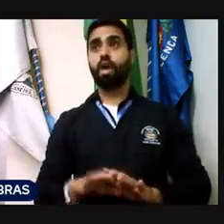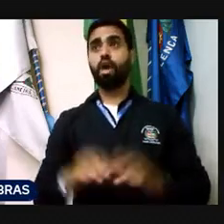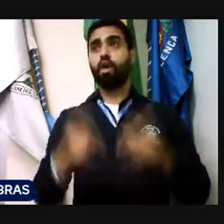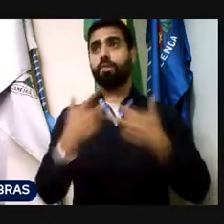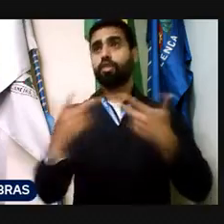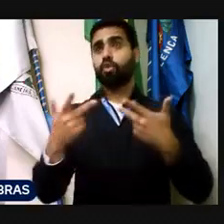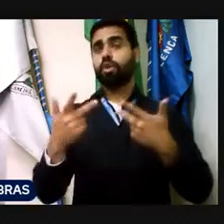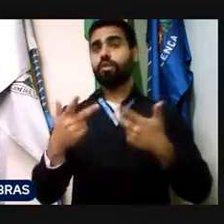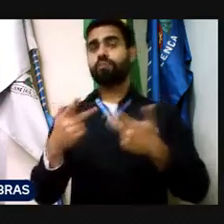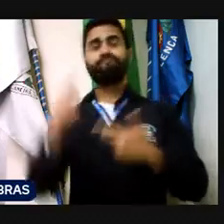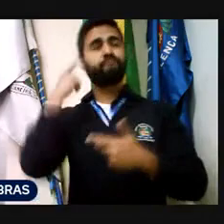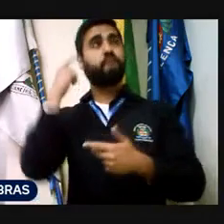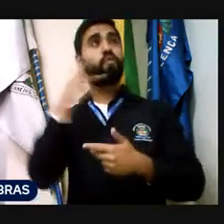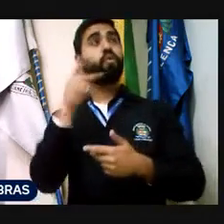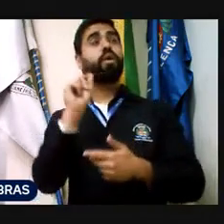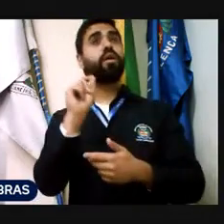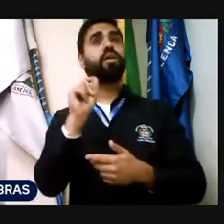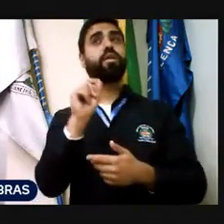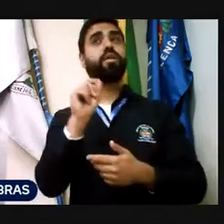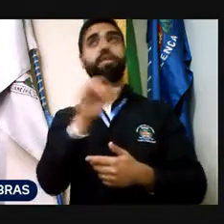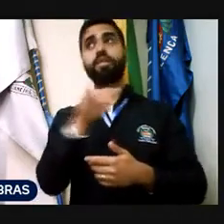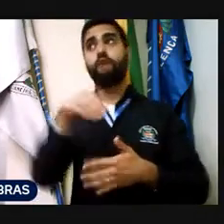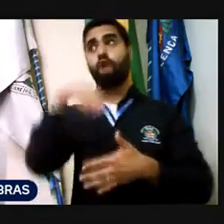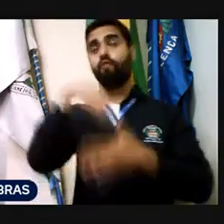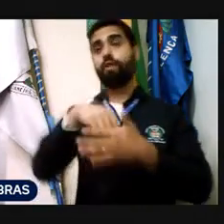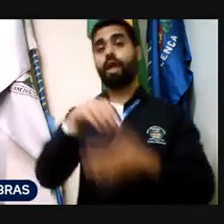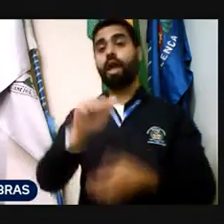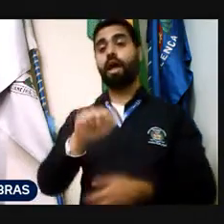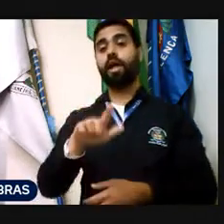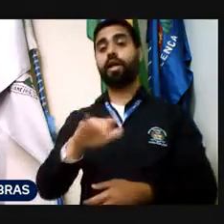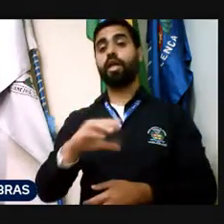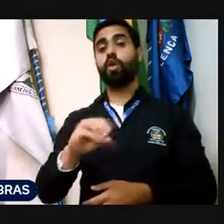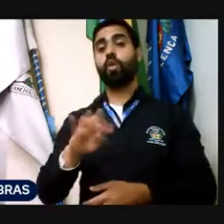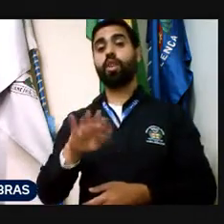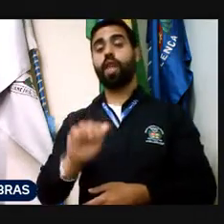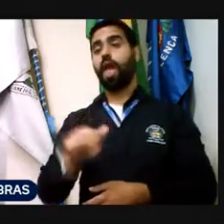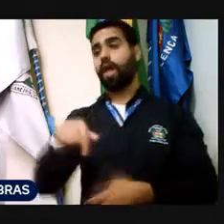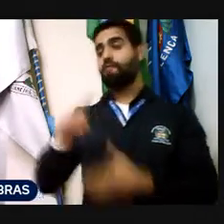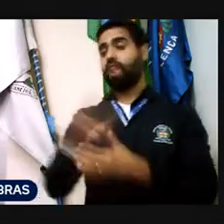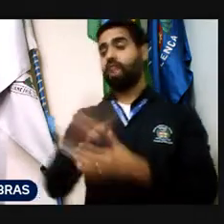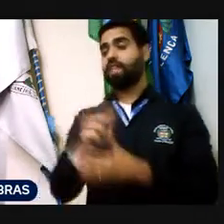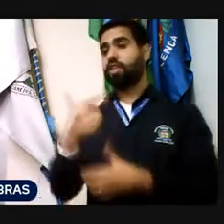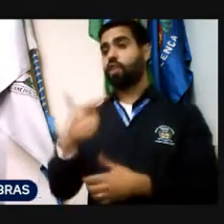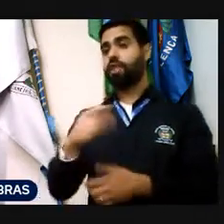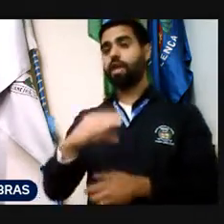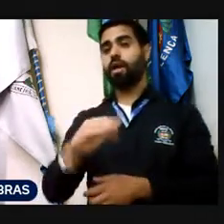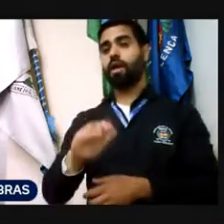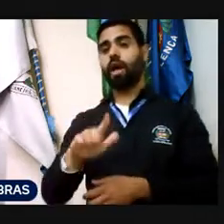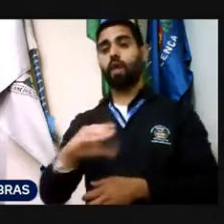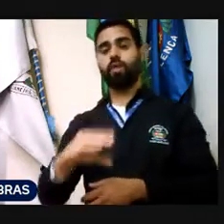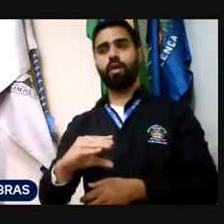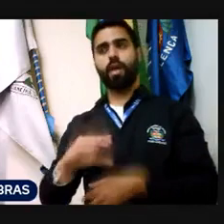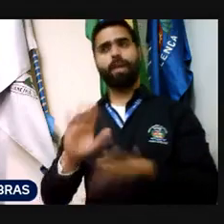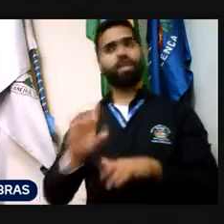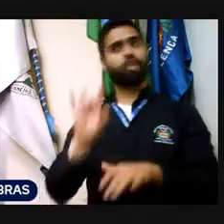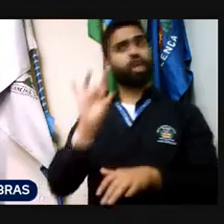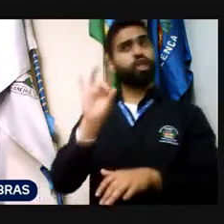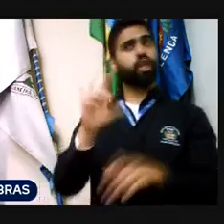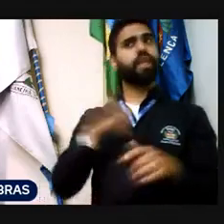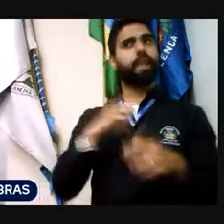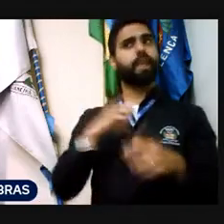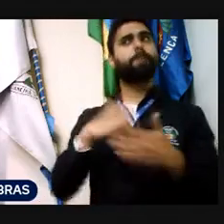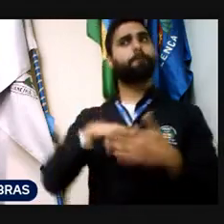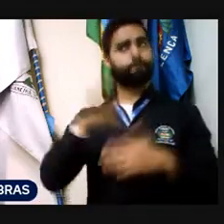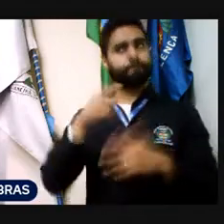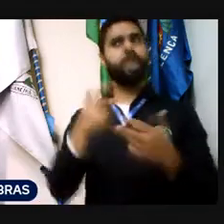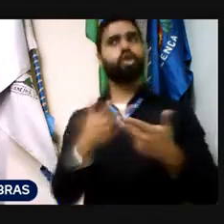tem calque. A alíquota foi votada e Valença continua sem calque. Então, na época, na ocasião, eu coloquei, não era só esse fator, tinha outros fatores que